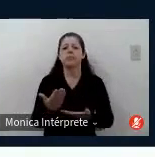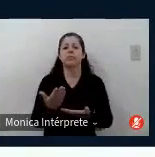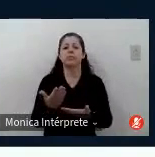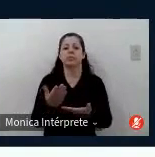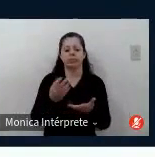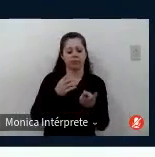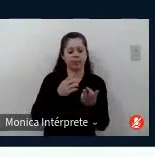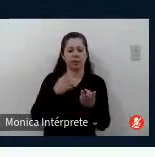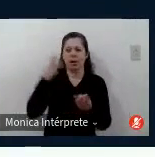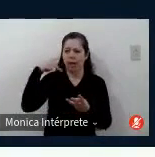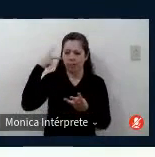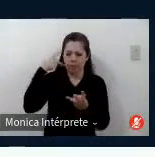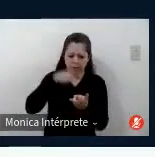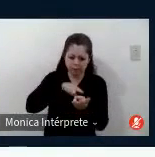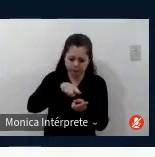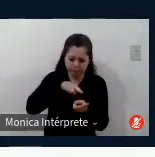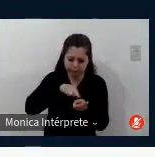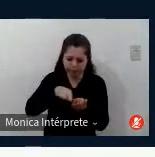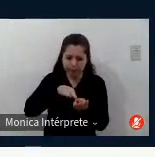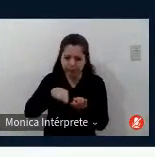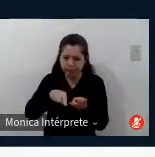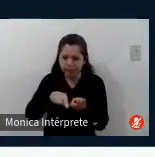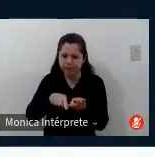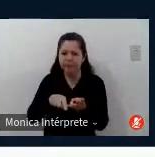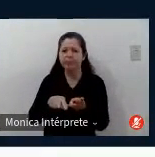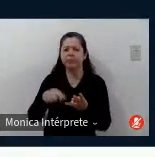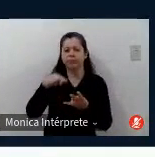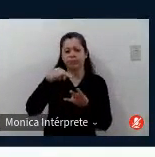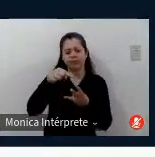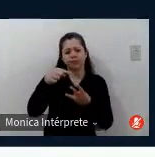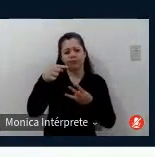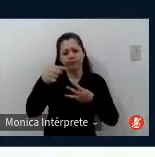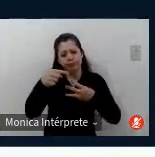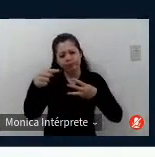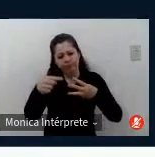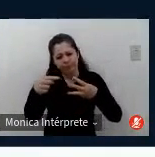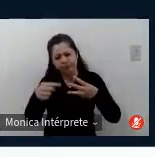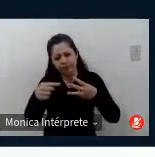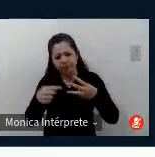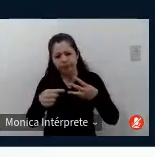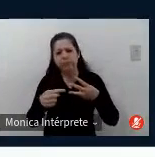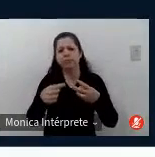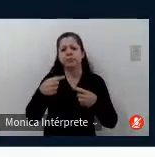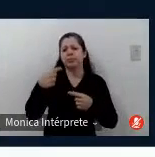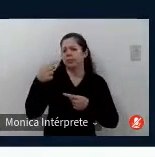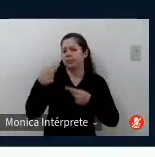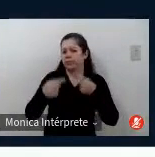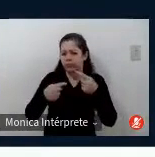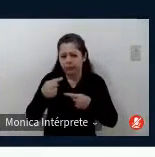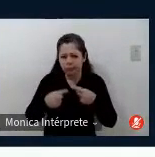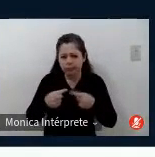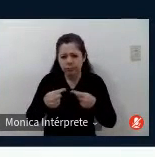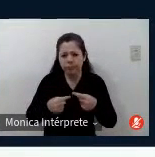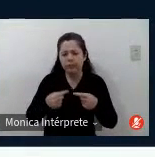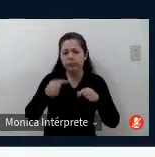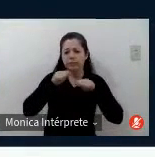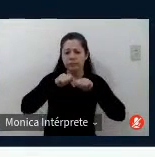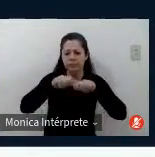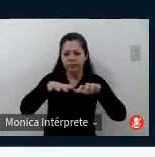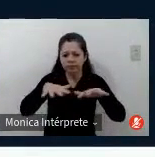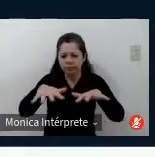né. E a gente sabe, né, que as práticas atuais nem sempre, né, ou as nossas práticas, as nossas crenças,